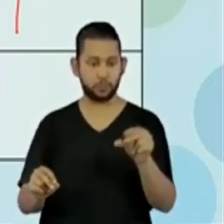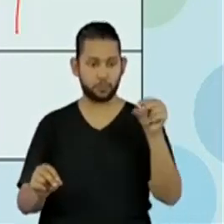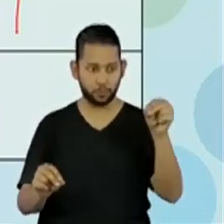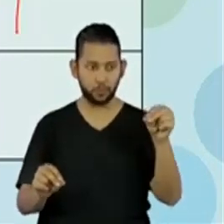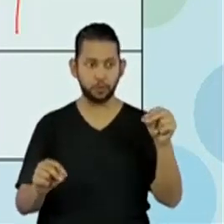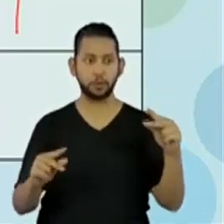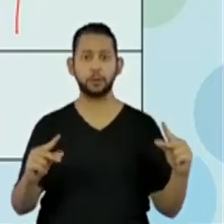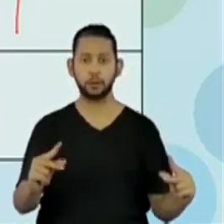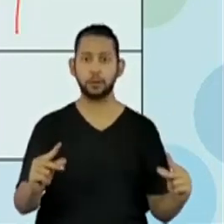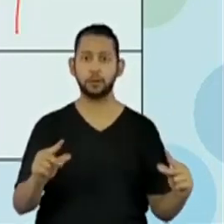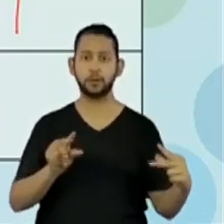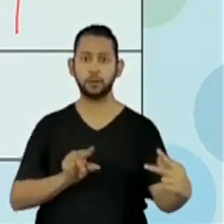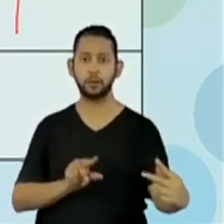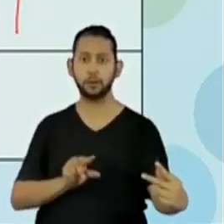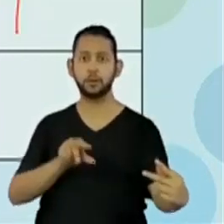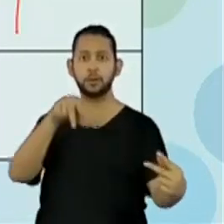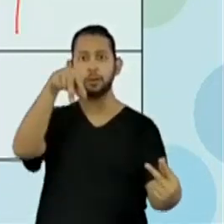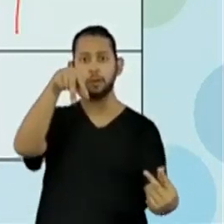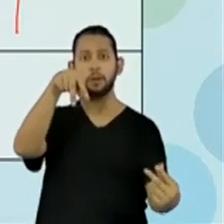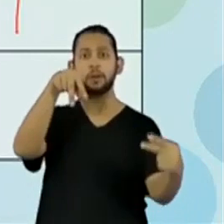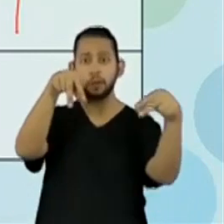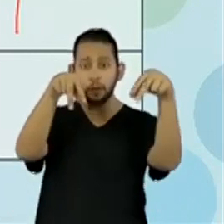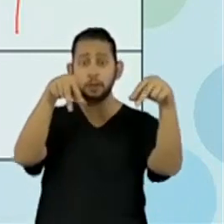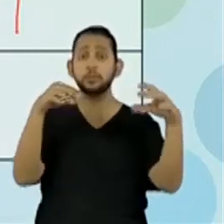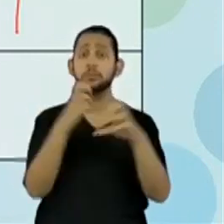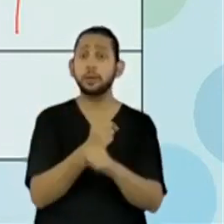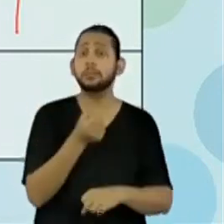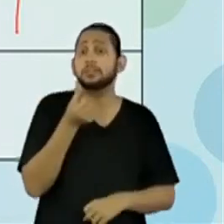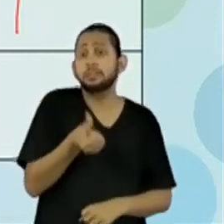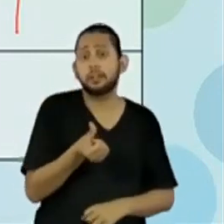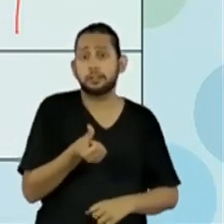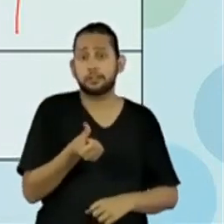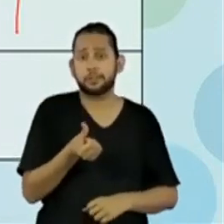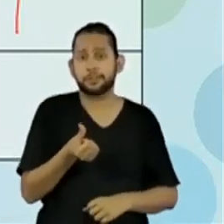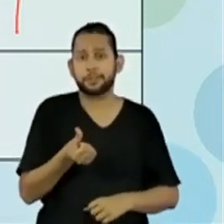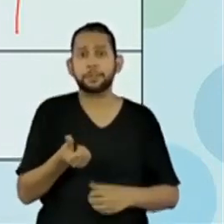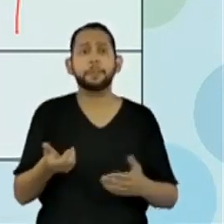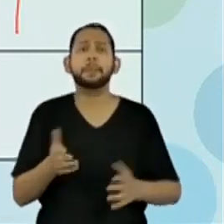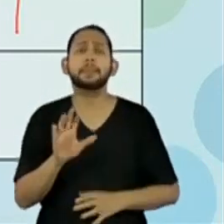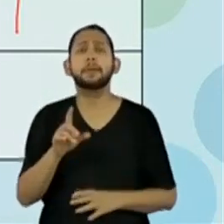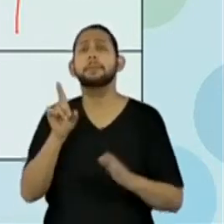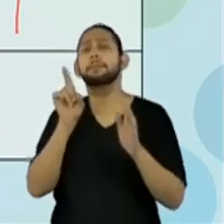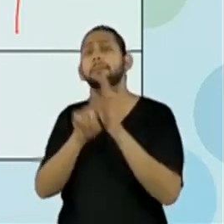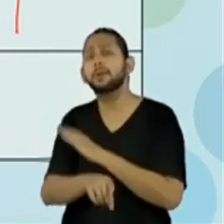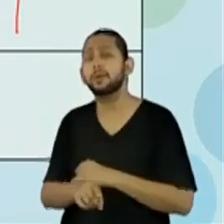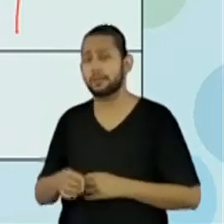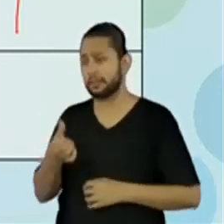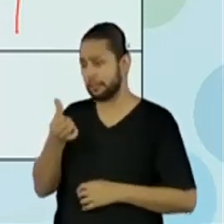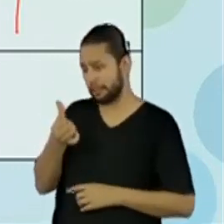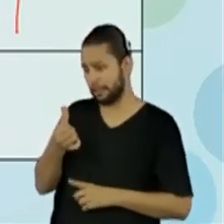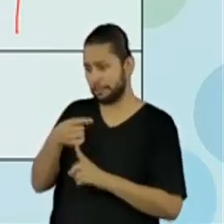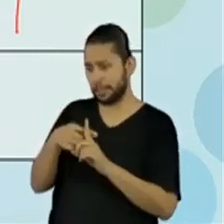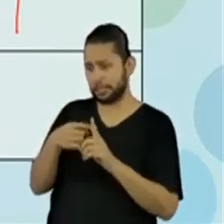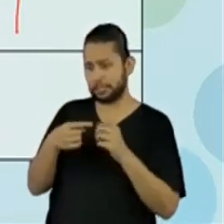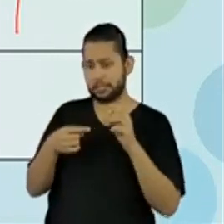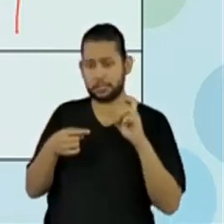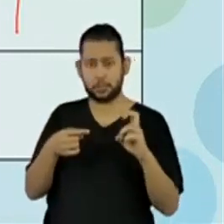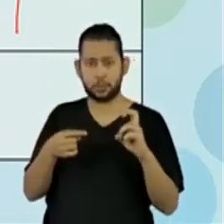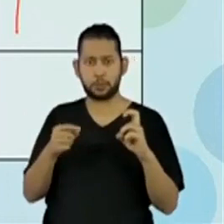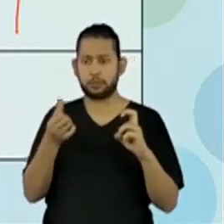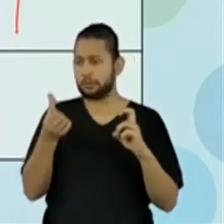do vértice com a face, quanto que dá? Quanto que é 6 mais 5? 6 mais 5 é